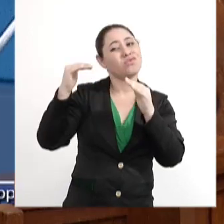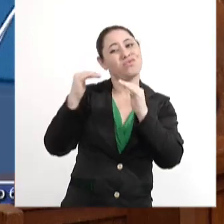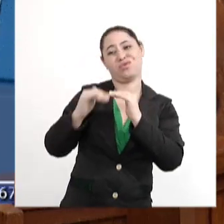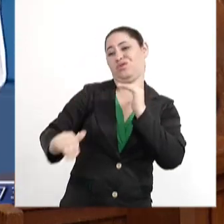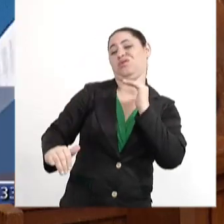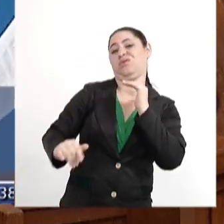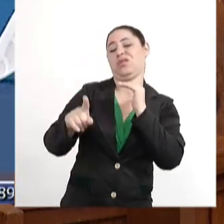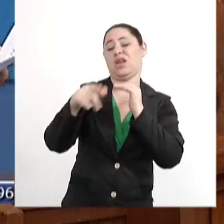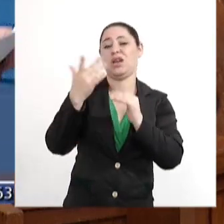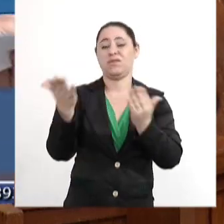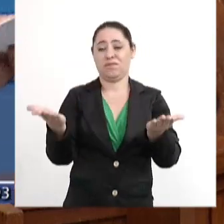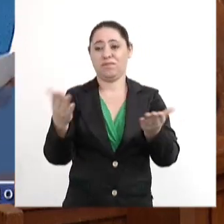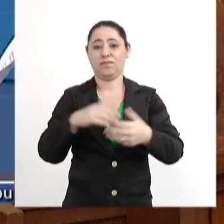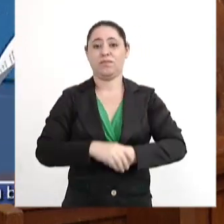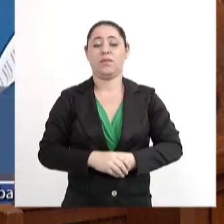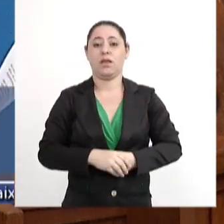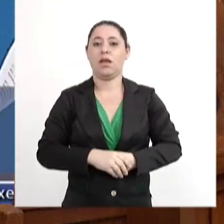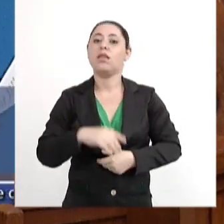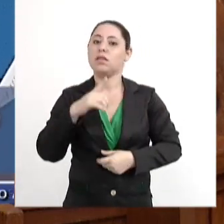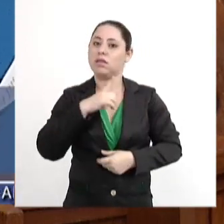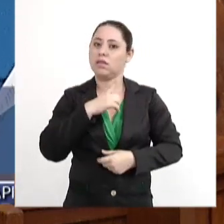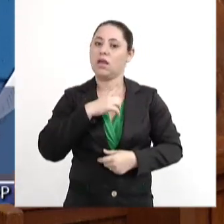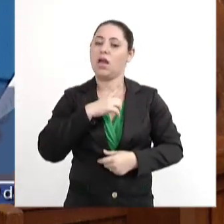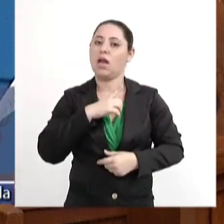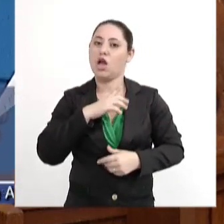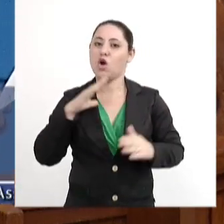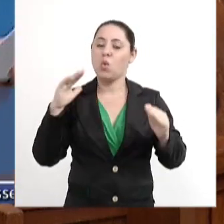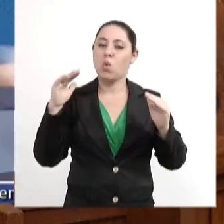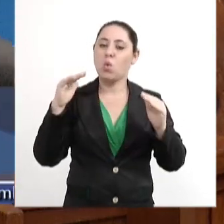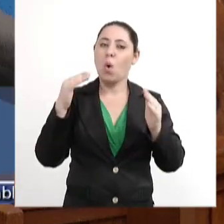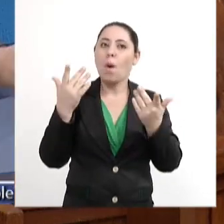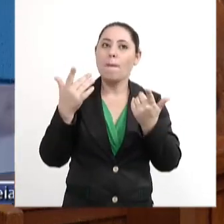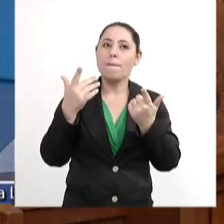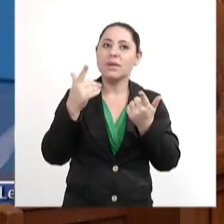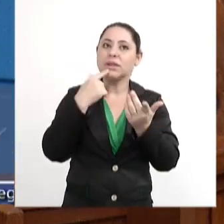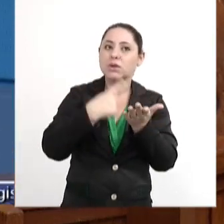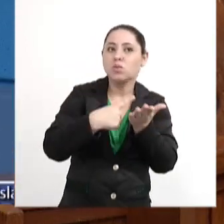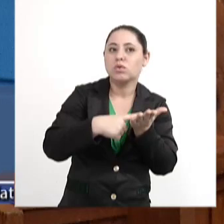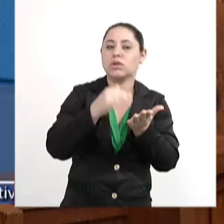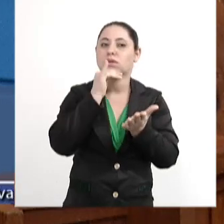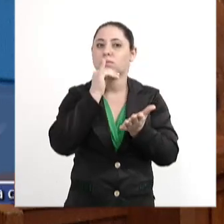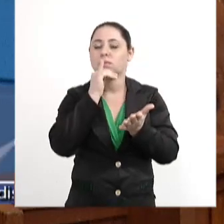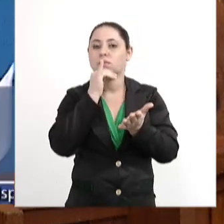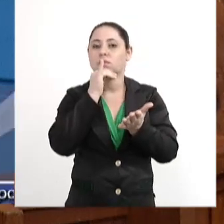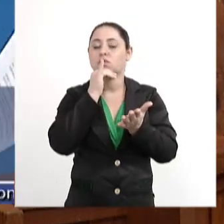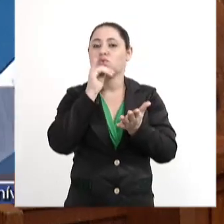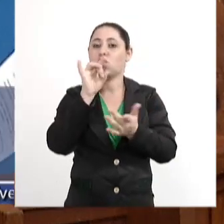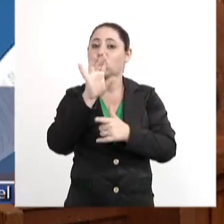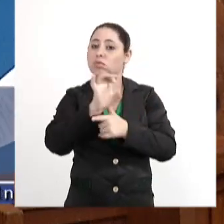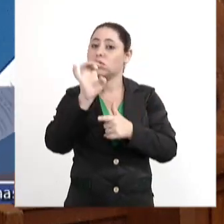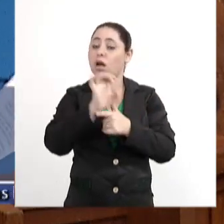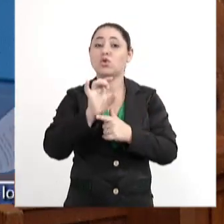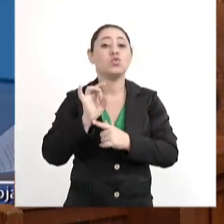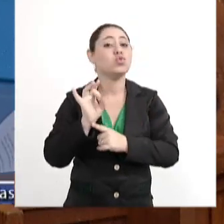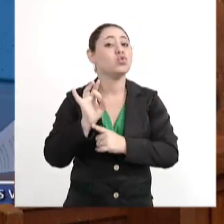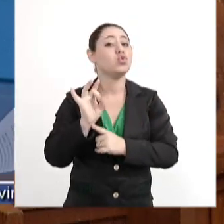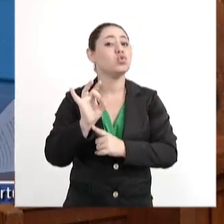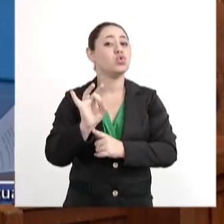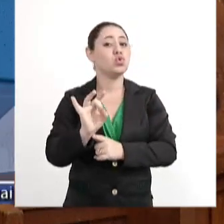porque, apesar da competência ser concorrente, nesse caso, compete ao Estado